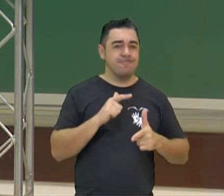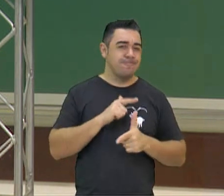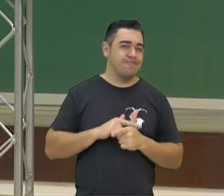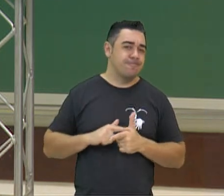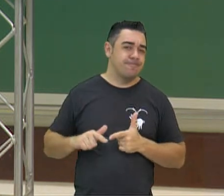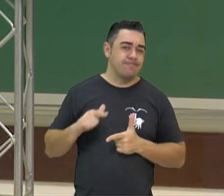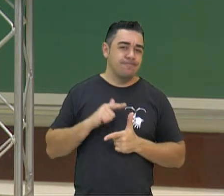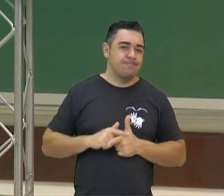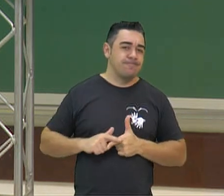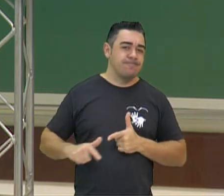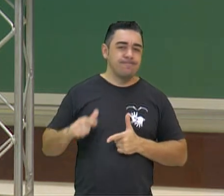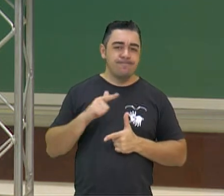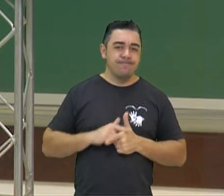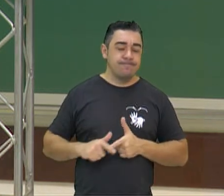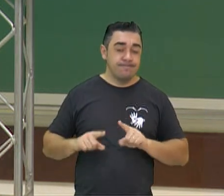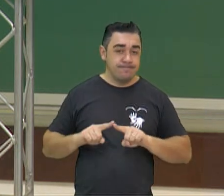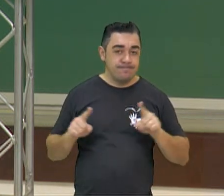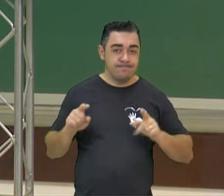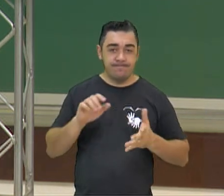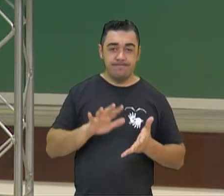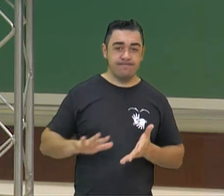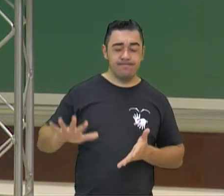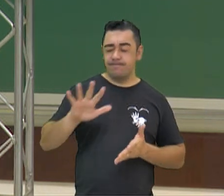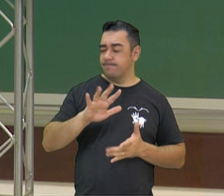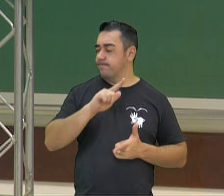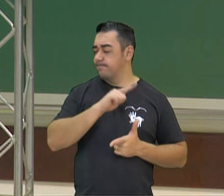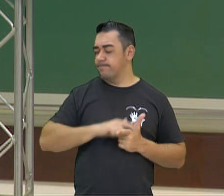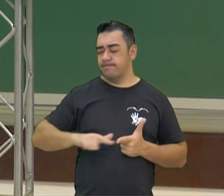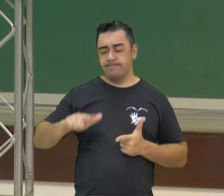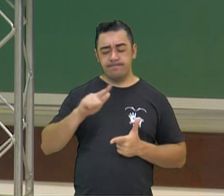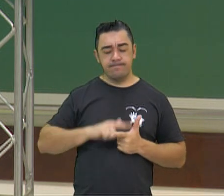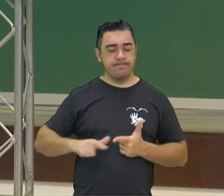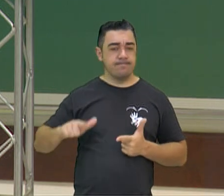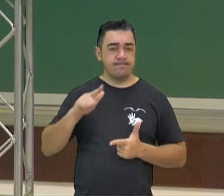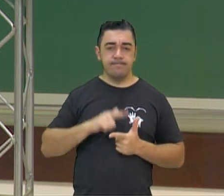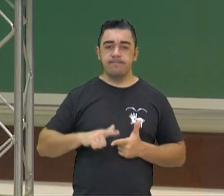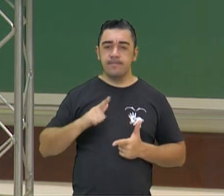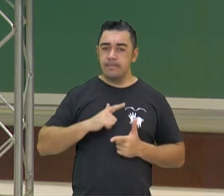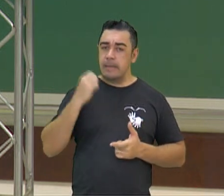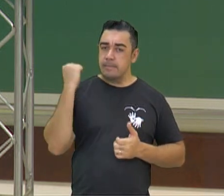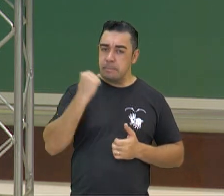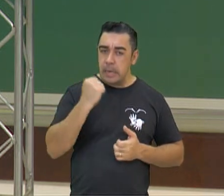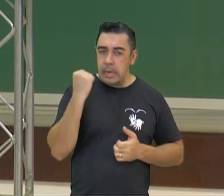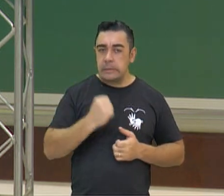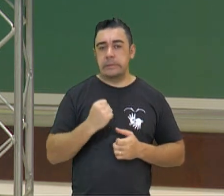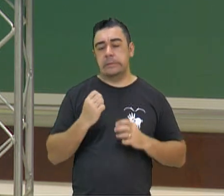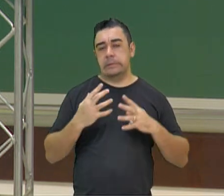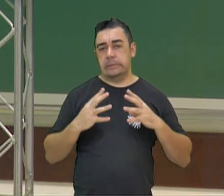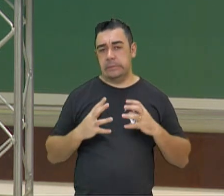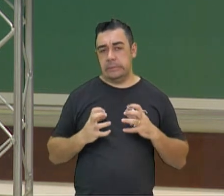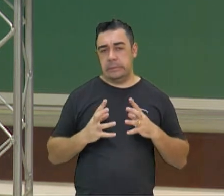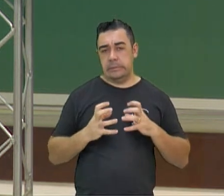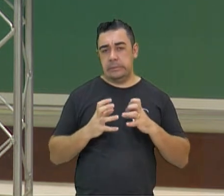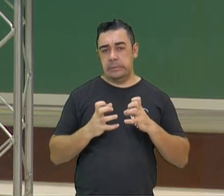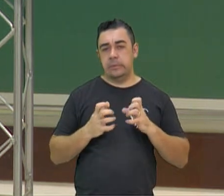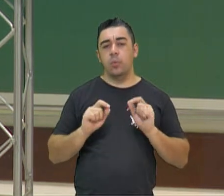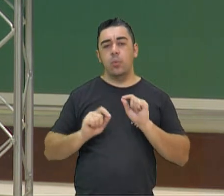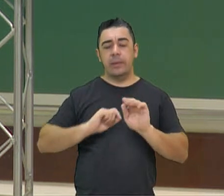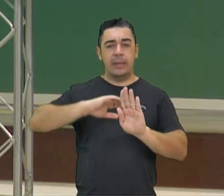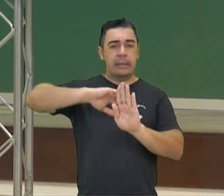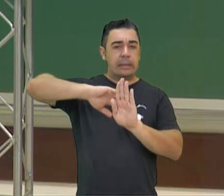um caldeirão, uma área de muitos, mas de muitos massacres, como eu disse,